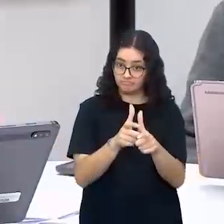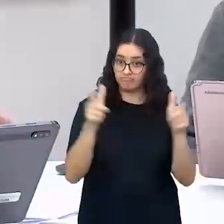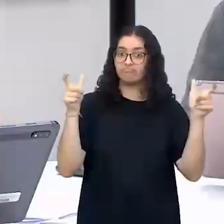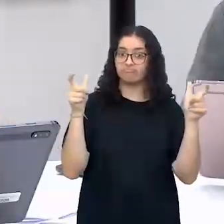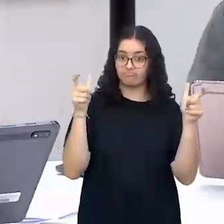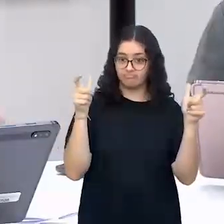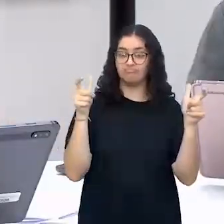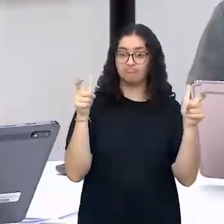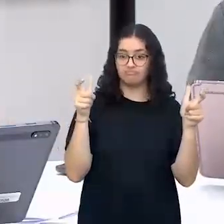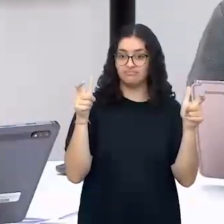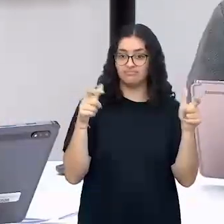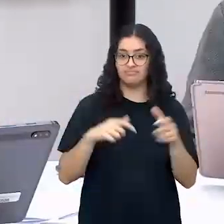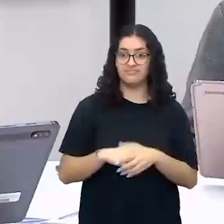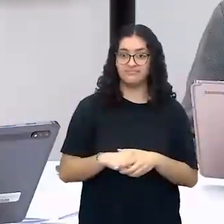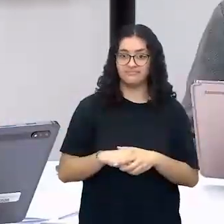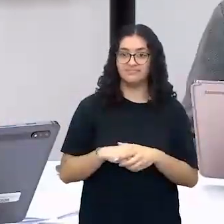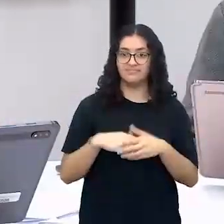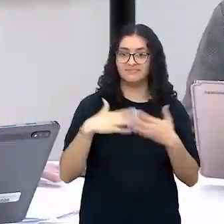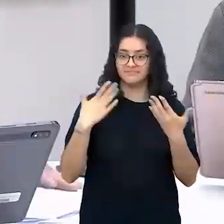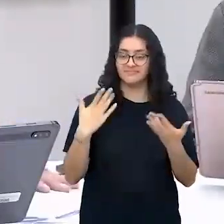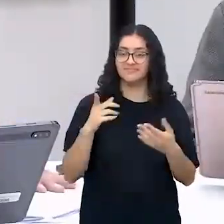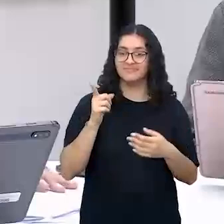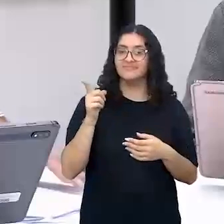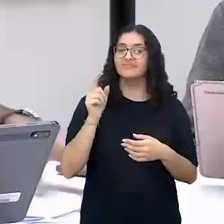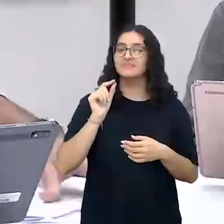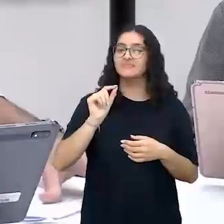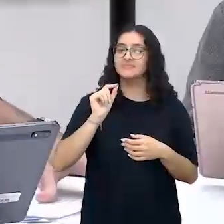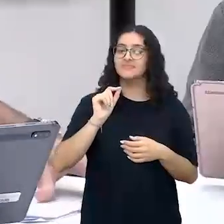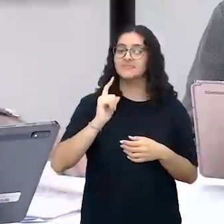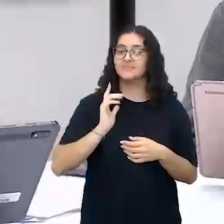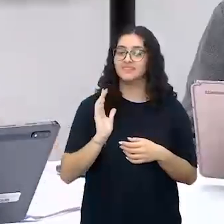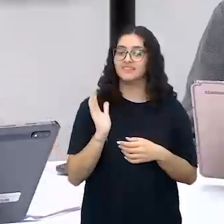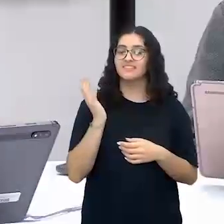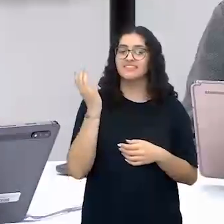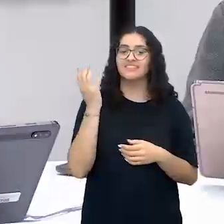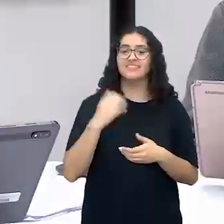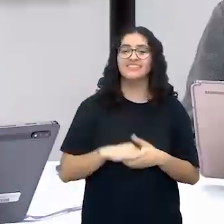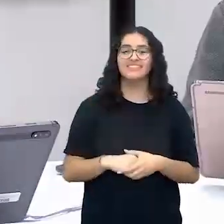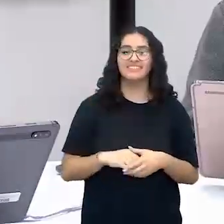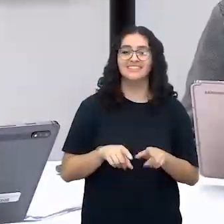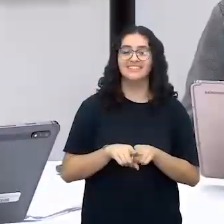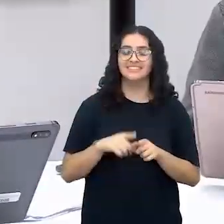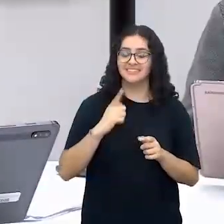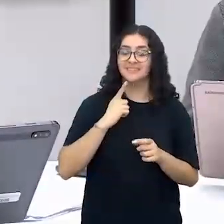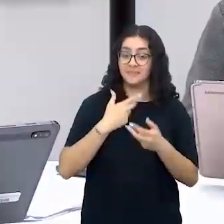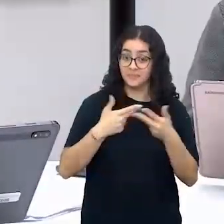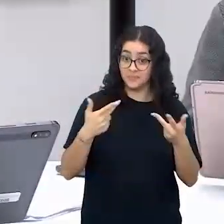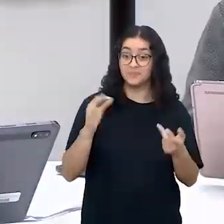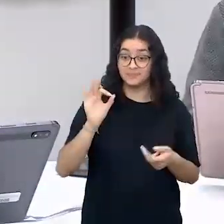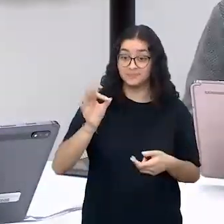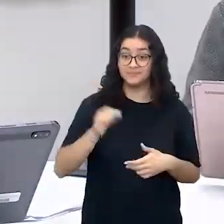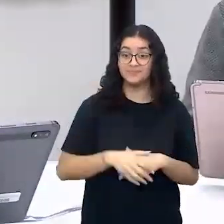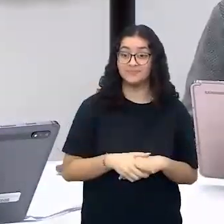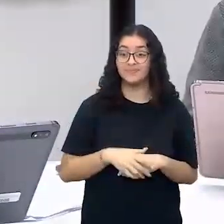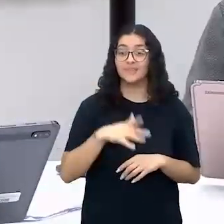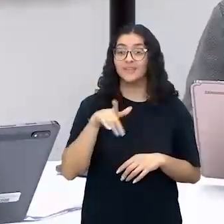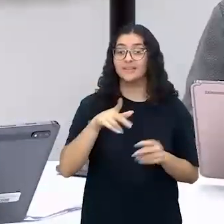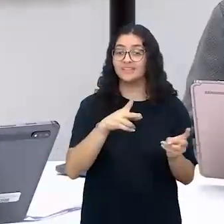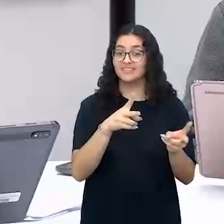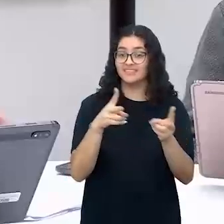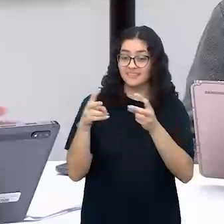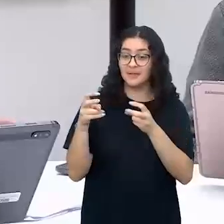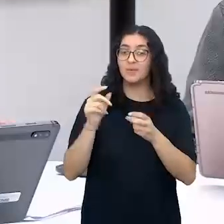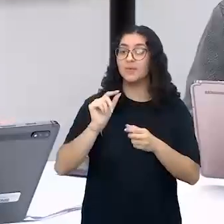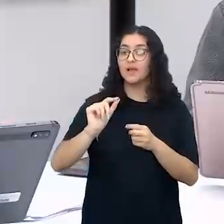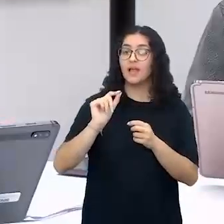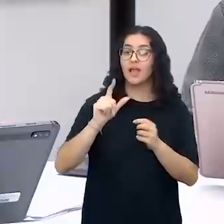Então, tudo isso vai consumindo recursos de toda a espécie. E aí a gente identifica duas coisas que são